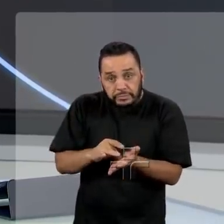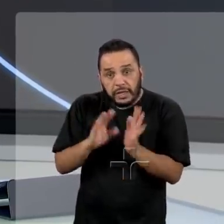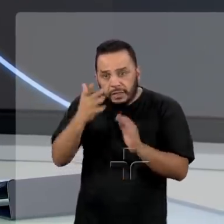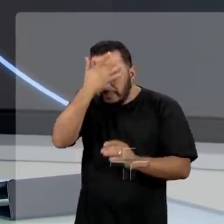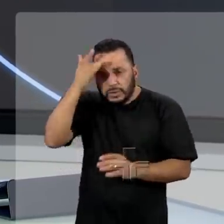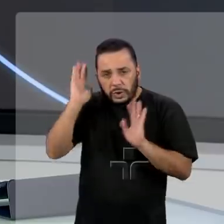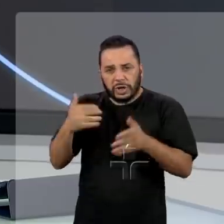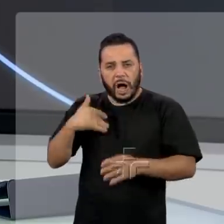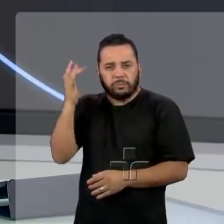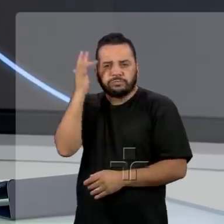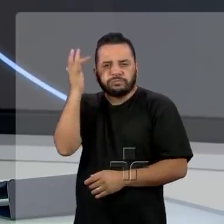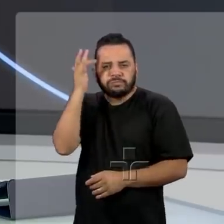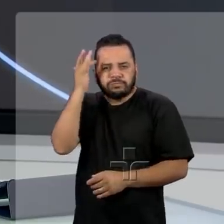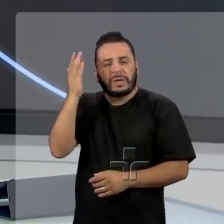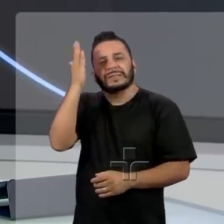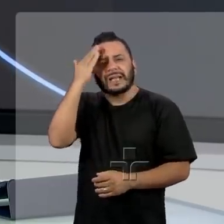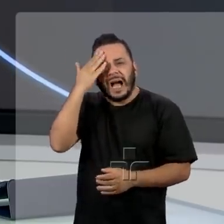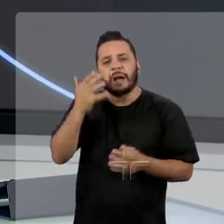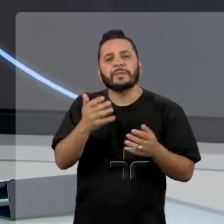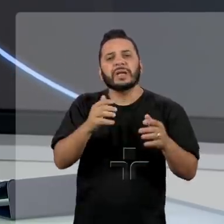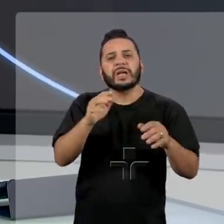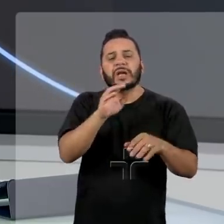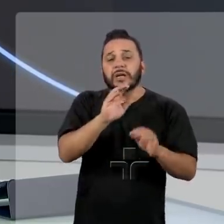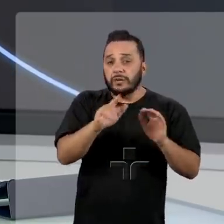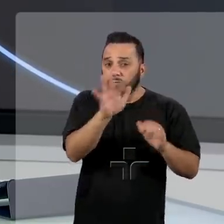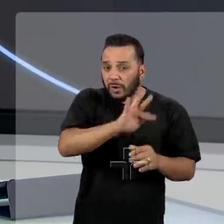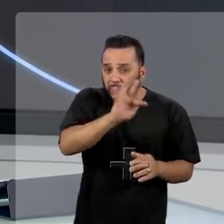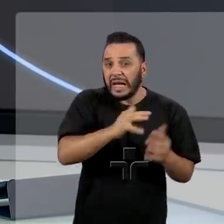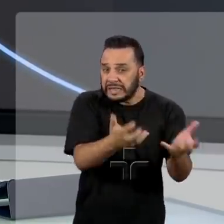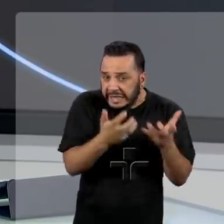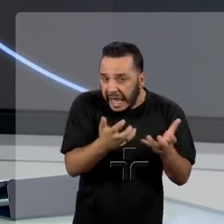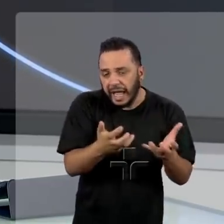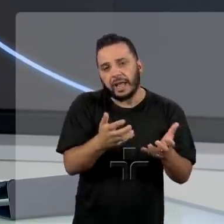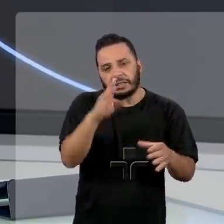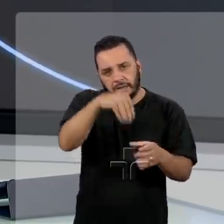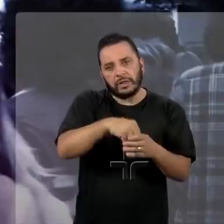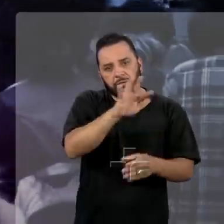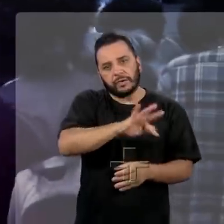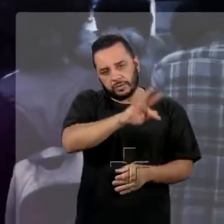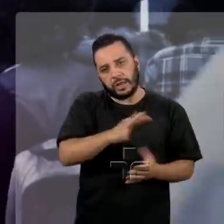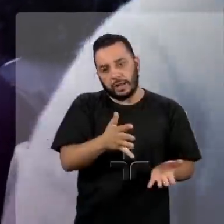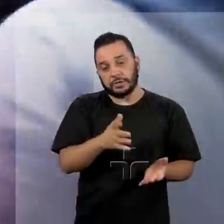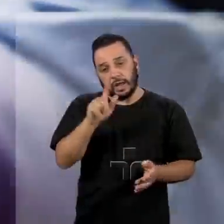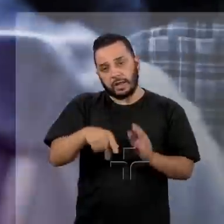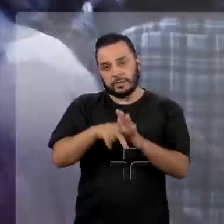que está buscando na universidade. Esse é o tema do Questão de Classe de hoje.